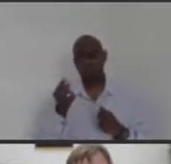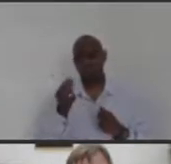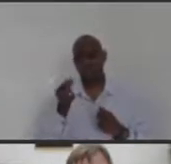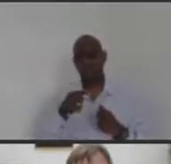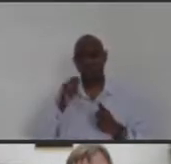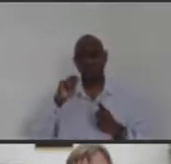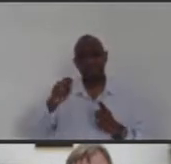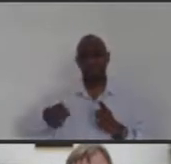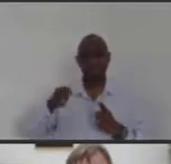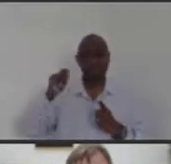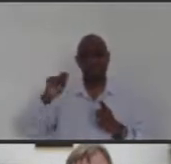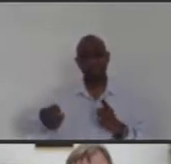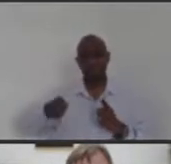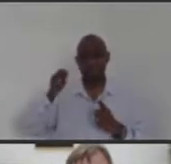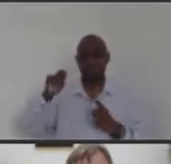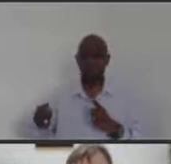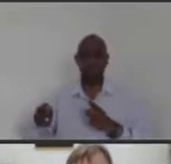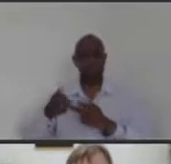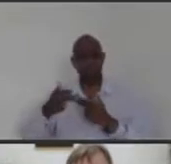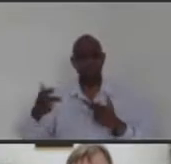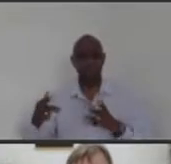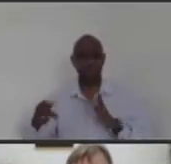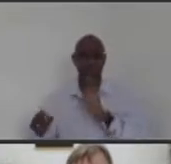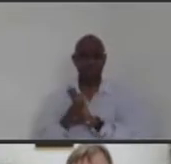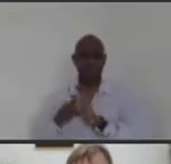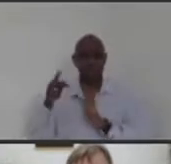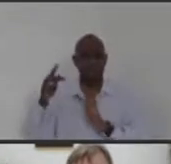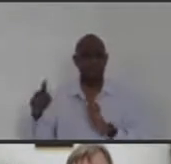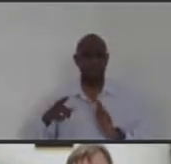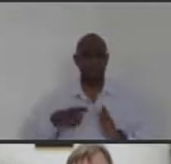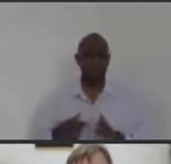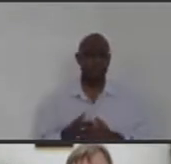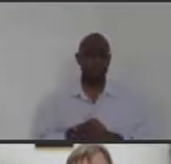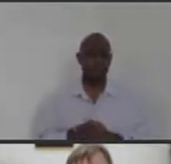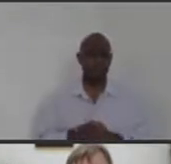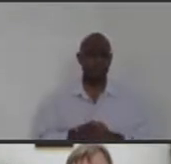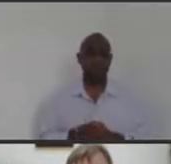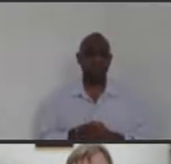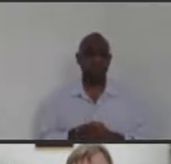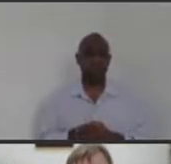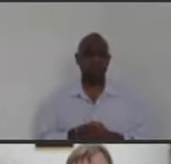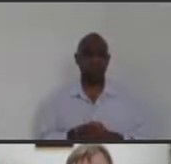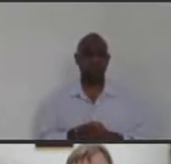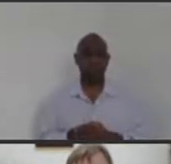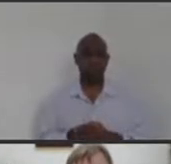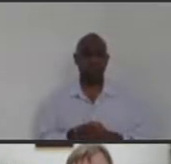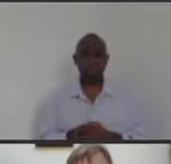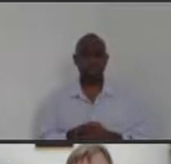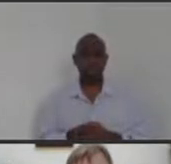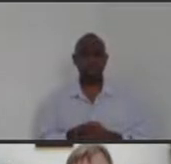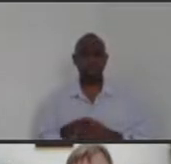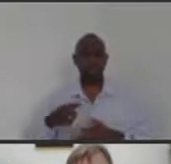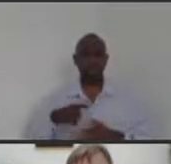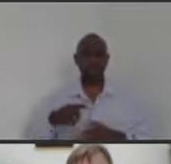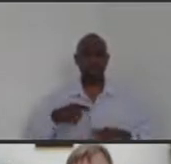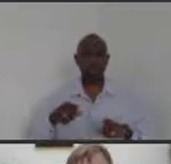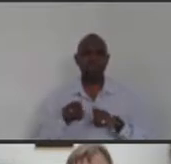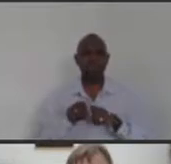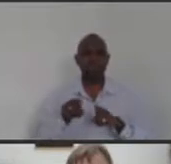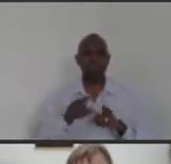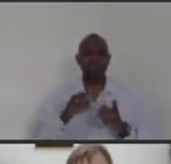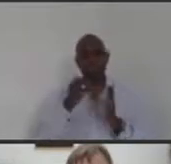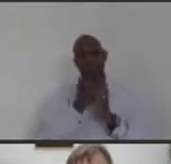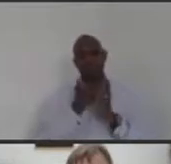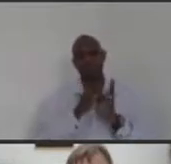referentes à entrada de caixa da empresa Odebrecht BRK Ambiental desde que assumiu o contrato de concessão junto ao